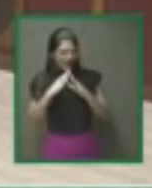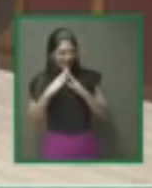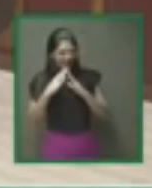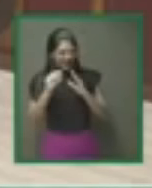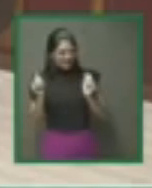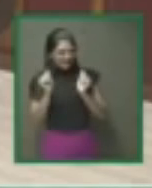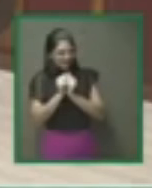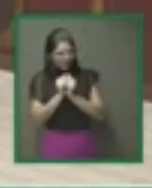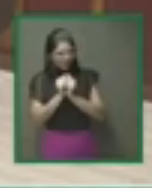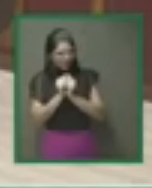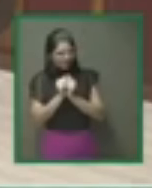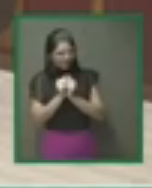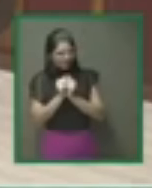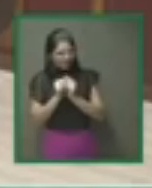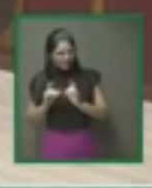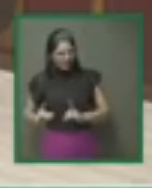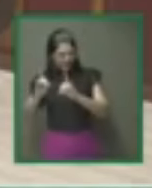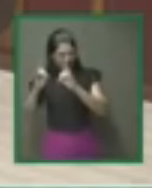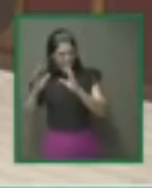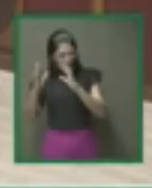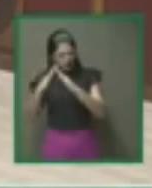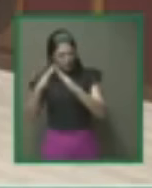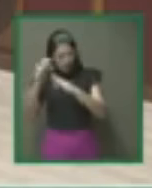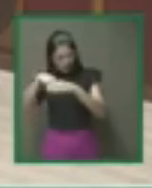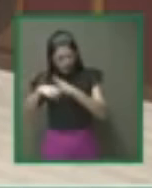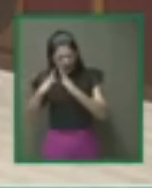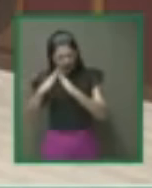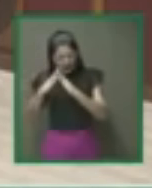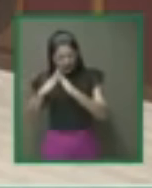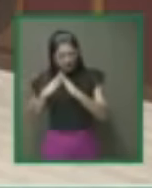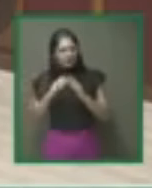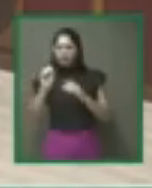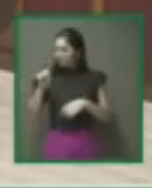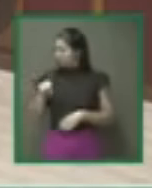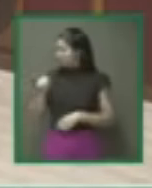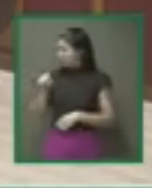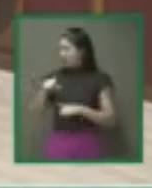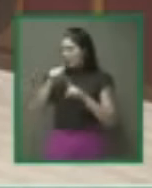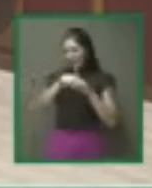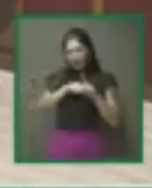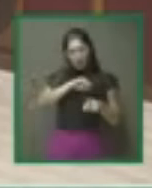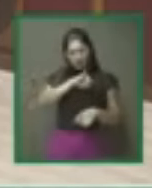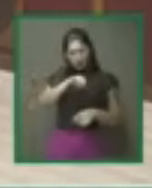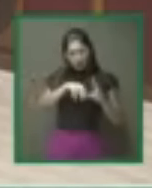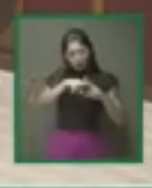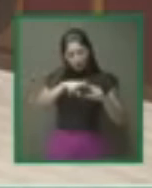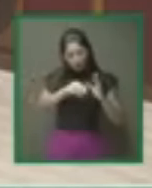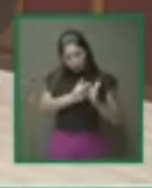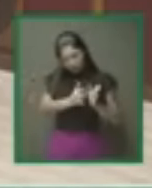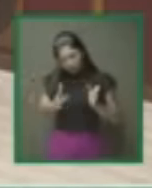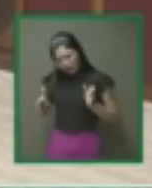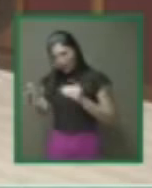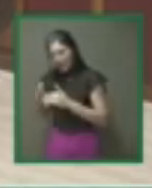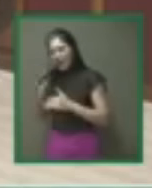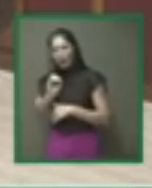na 1ª de maio, no apartamento? Sim. Ele morou comigo de junho a outubro de